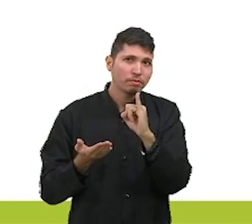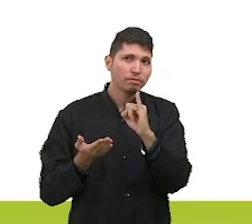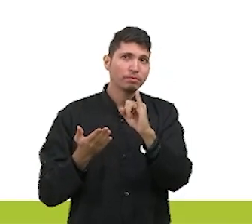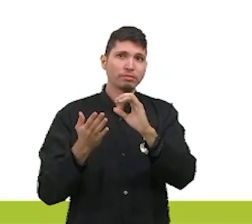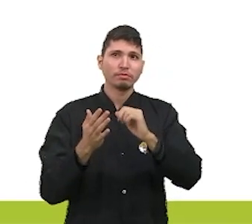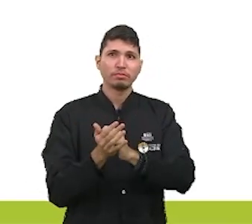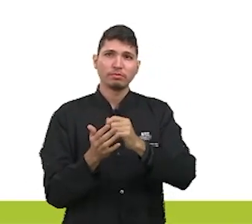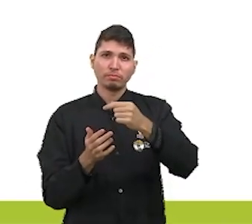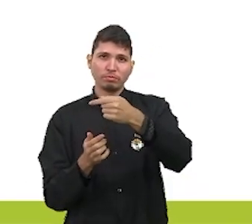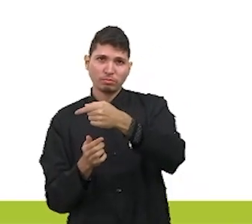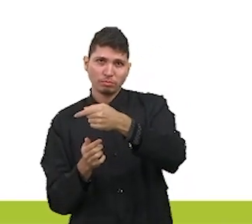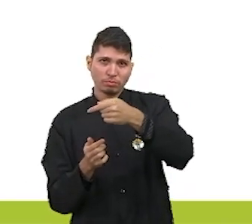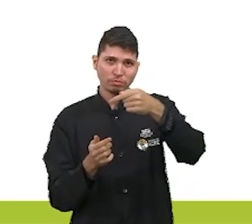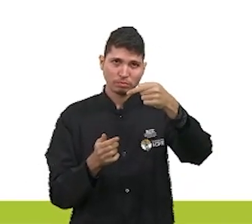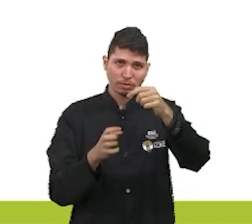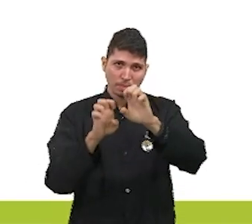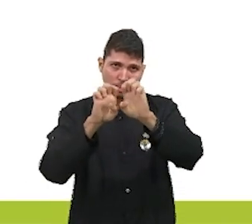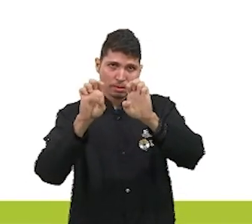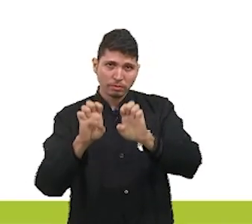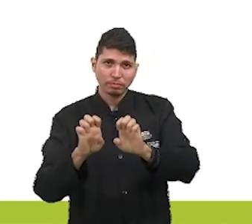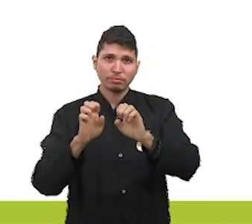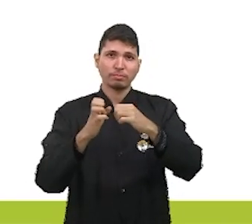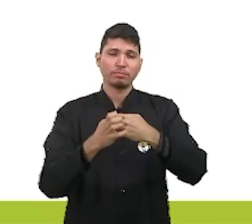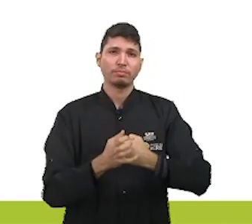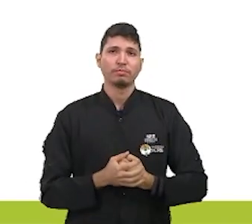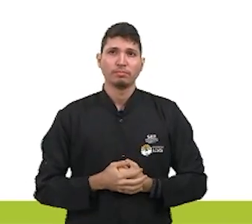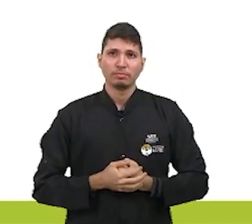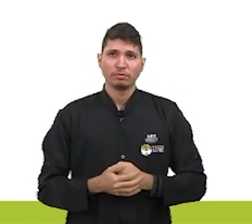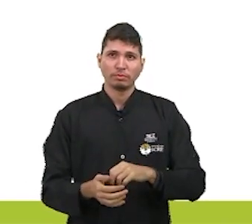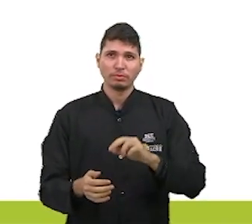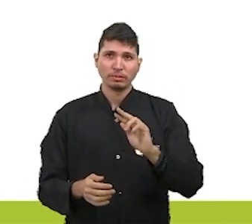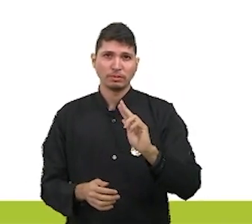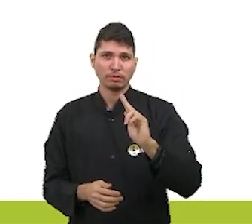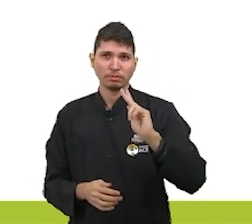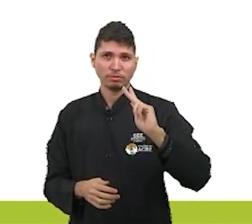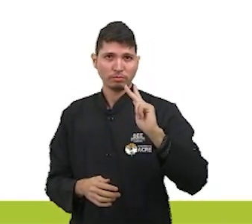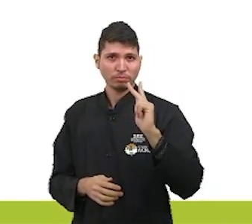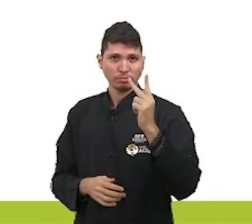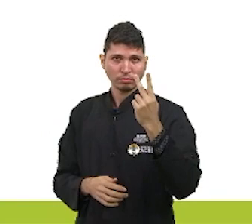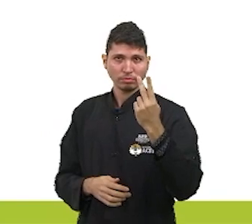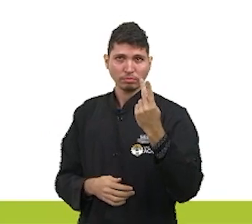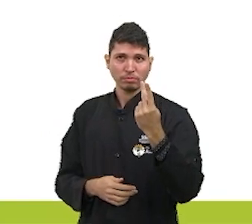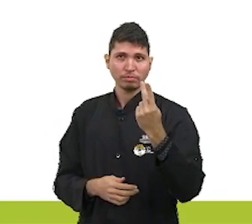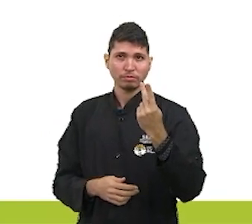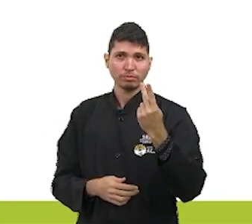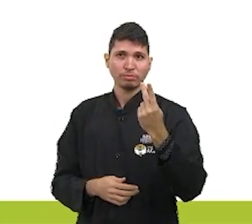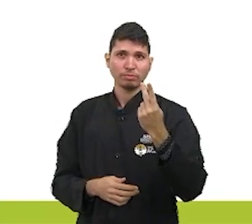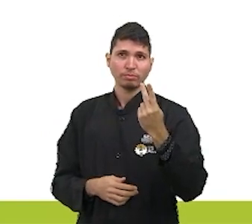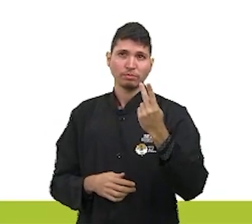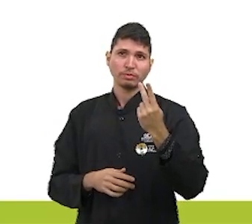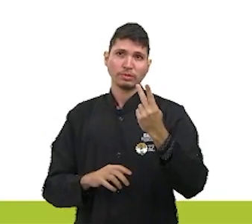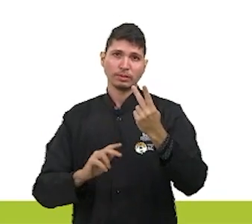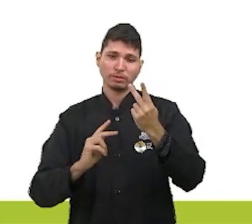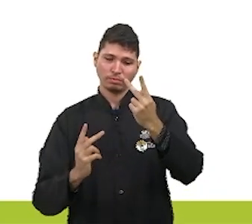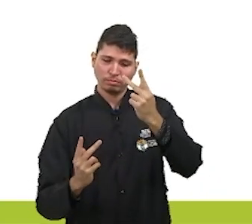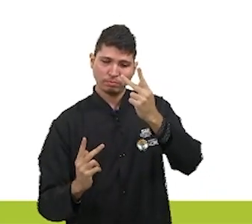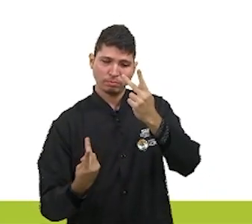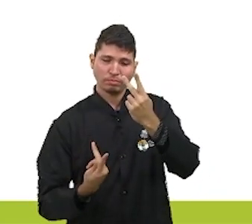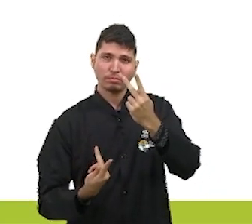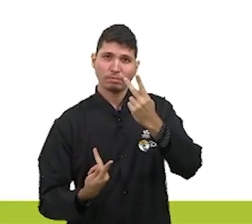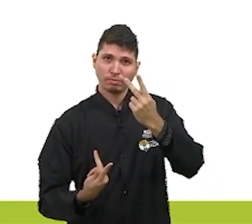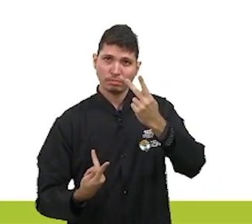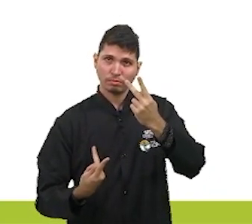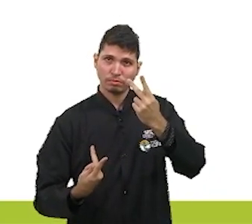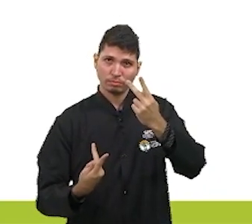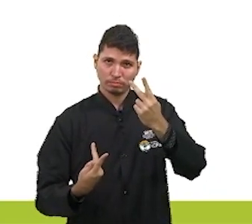aqui cortando a estrutura, eu ficaria com o hidrogênio numa extremidade e o hidrogênio em uma outra extremidade.